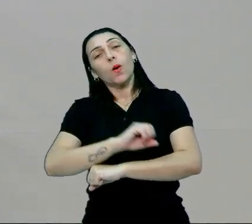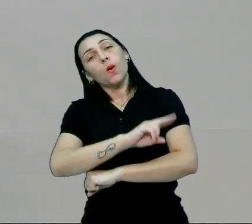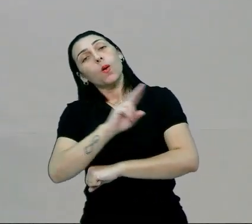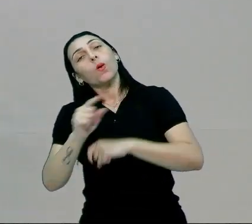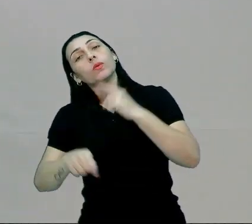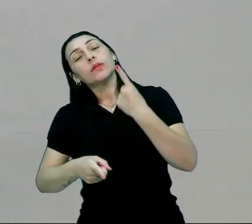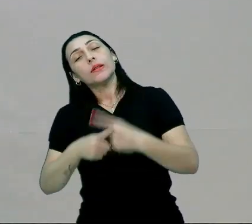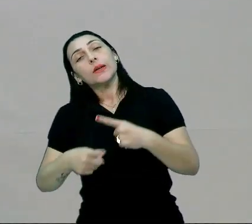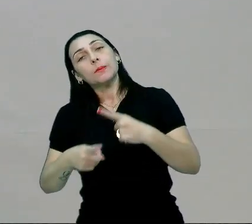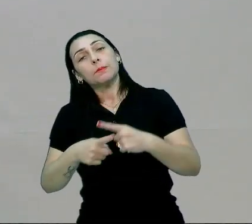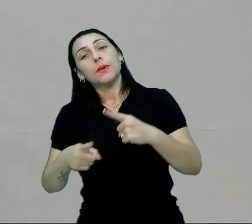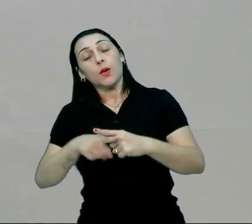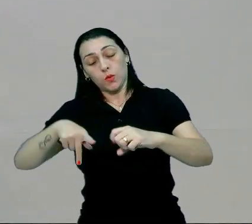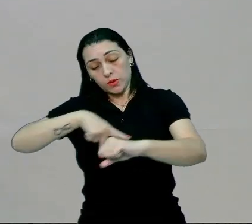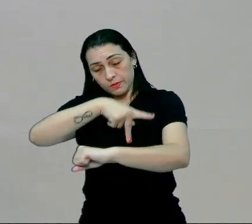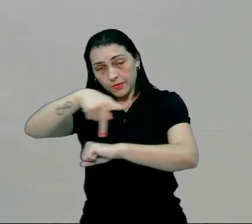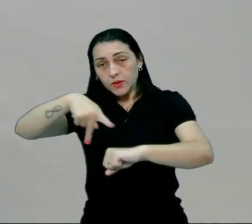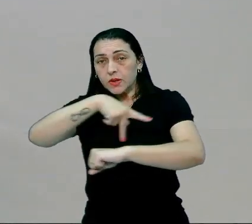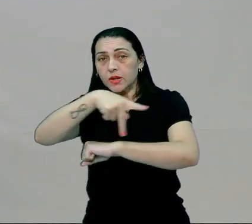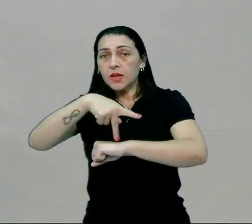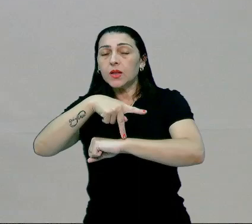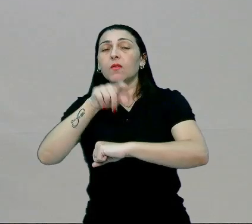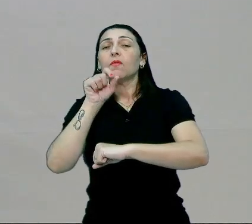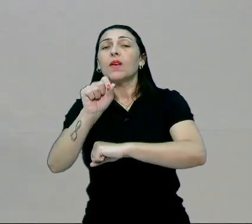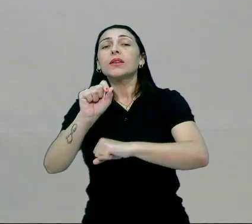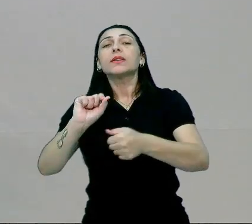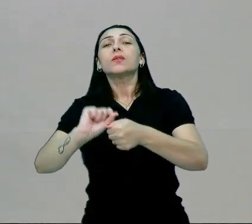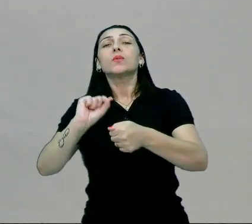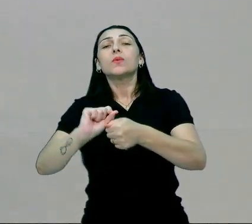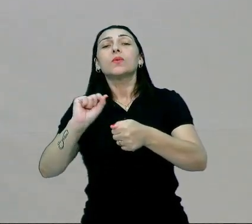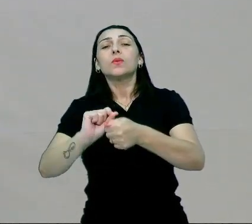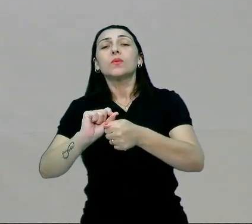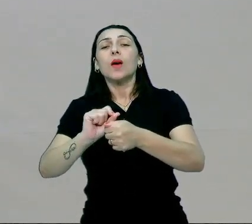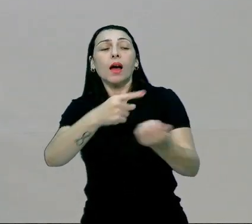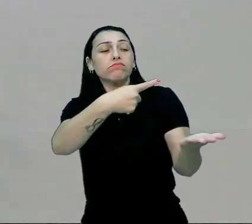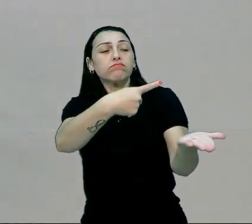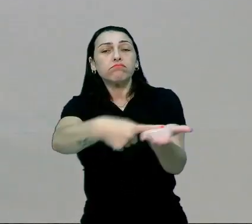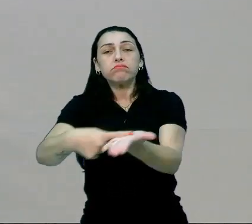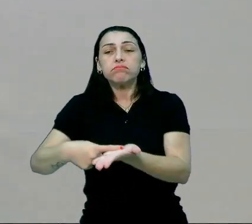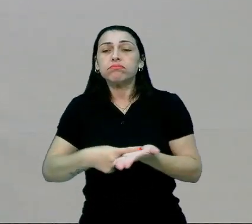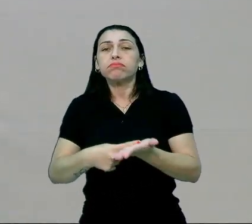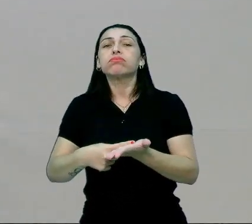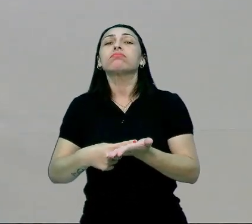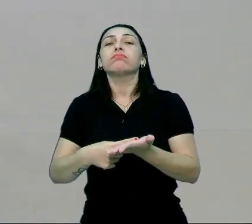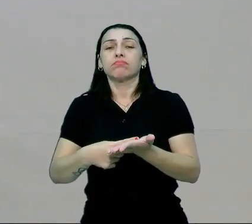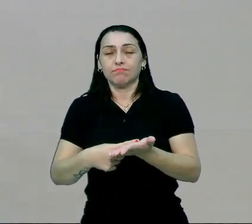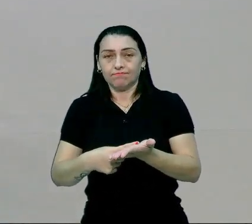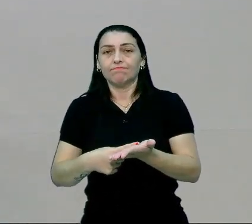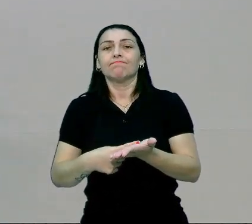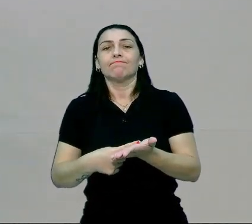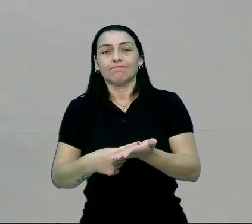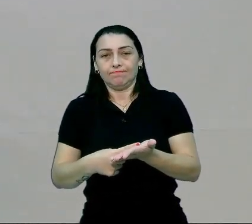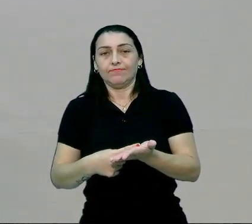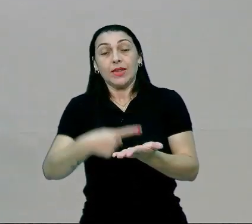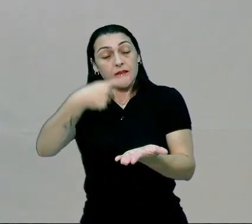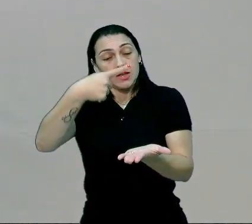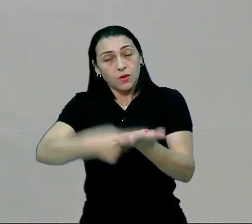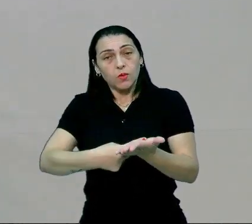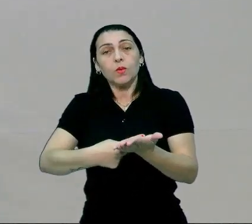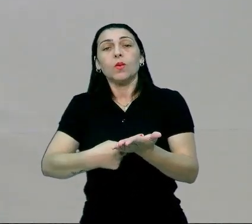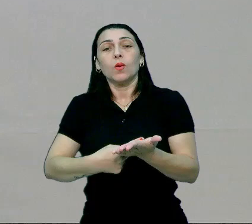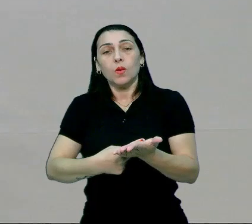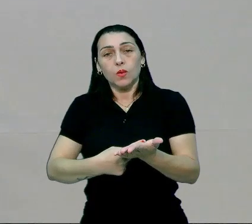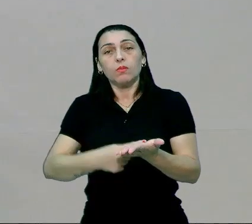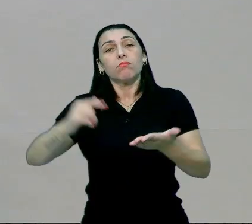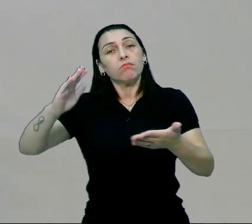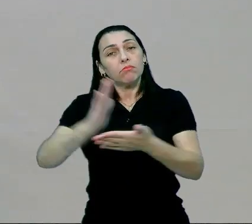outras palavras, os países, acabam estabelecendo acordos, pactos. E esses pactos,